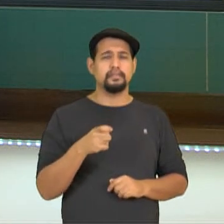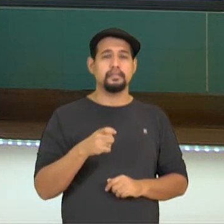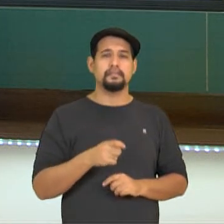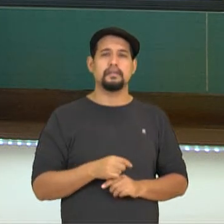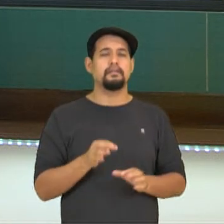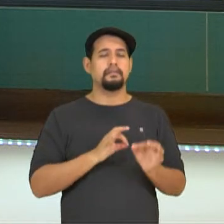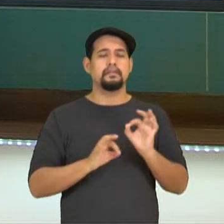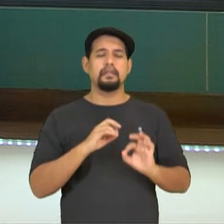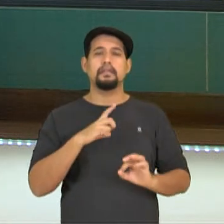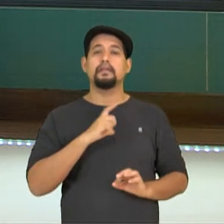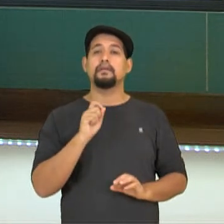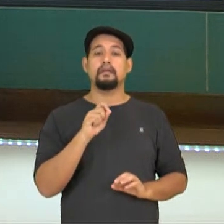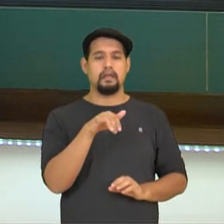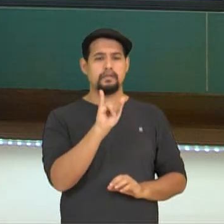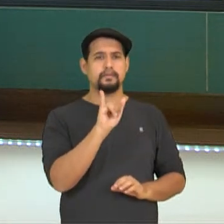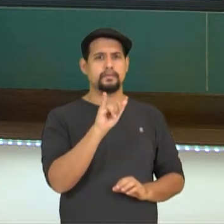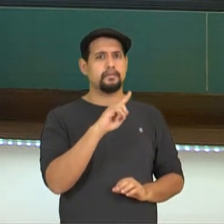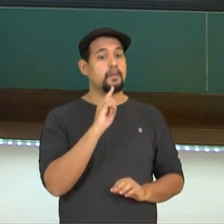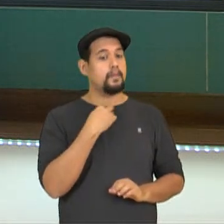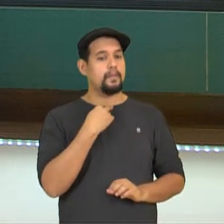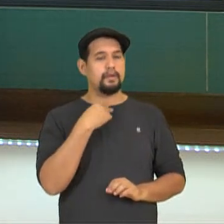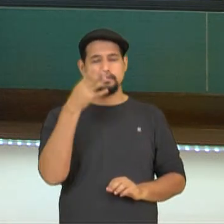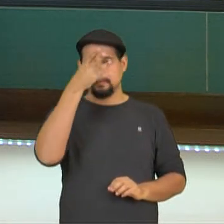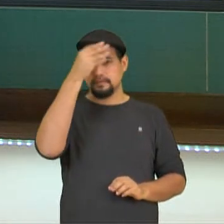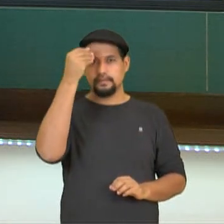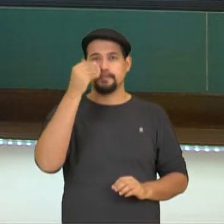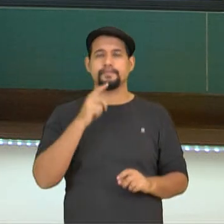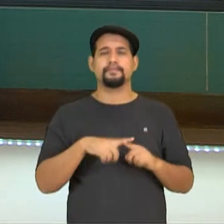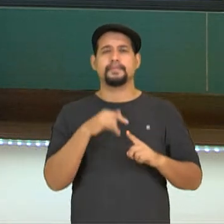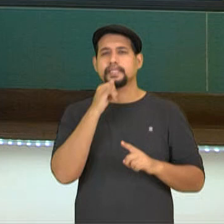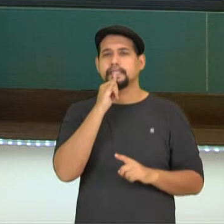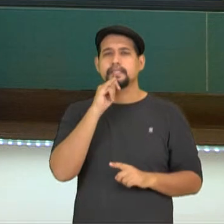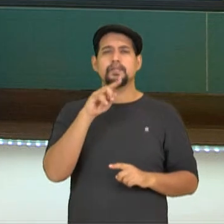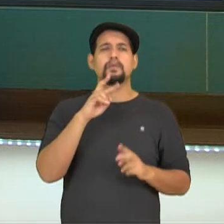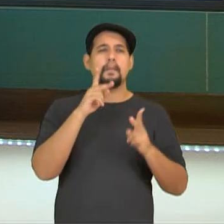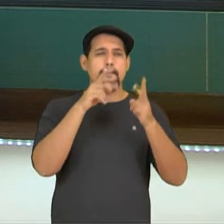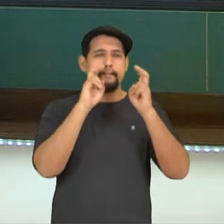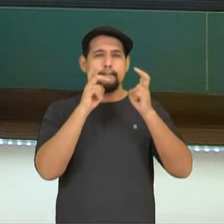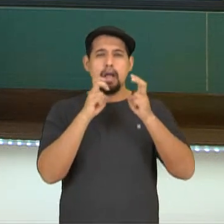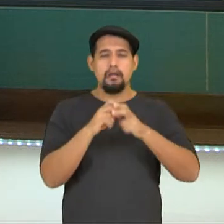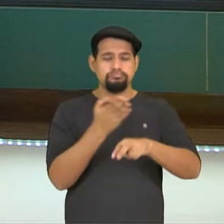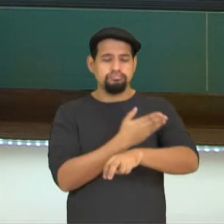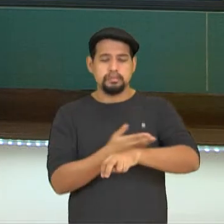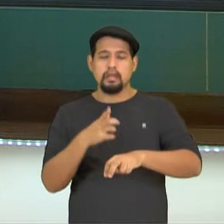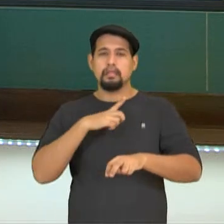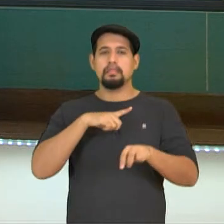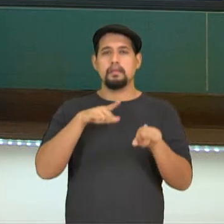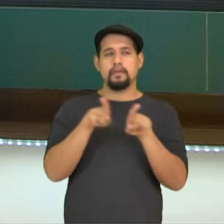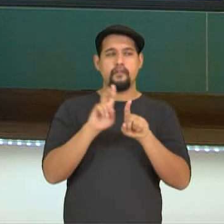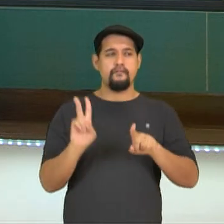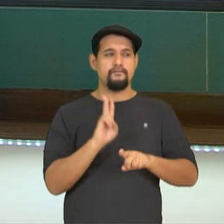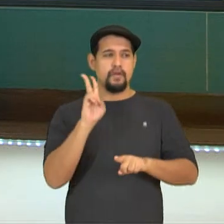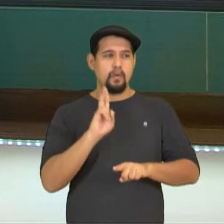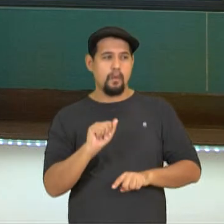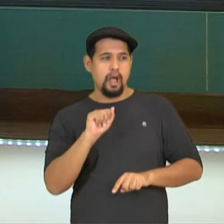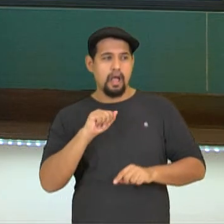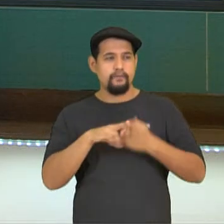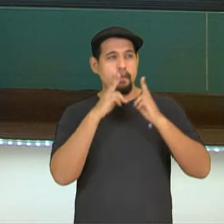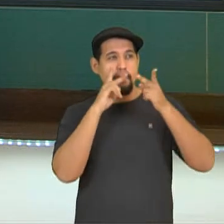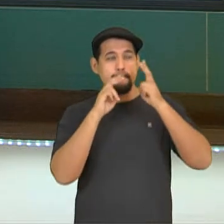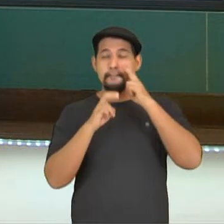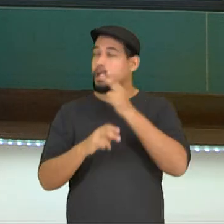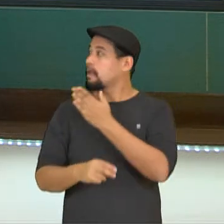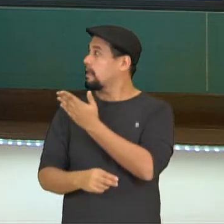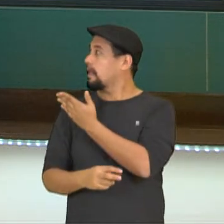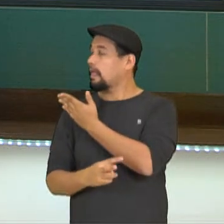valor correspondente ao y, não podemos esquecer disso, né? Então, se você observar o comportamento, né, em relação ao valor do A, você vai perceber